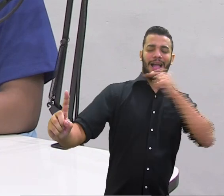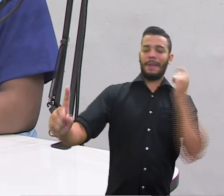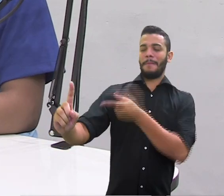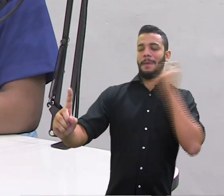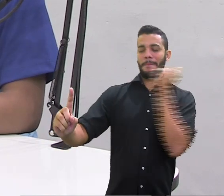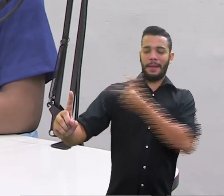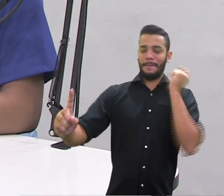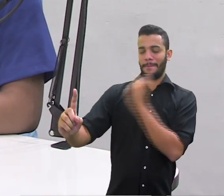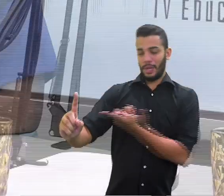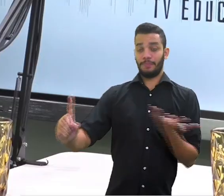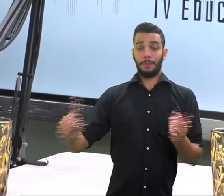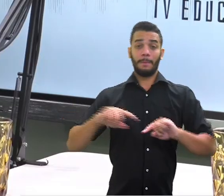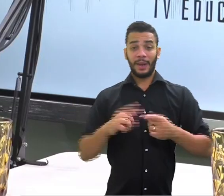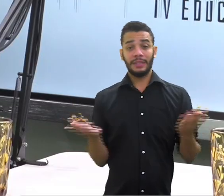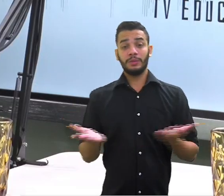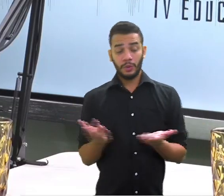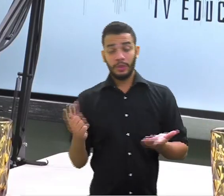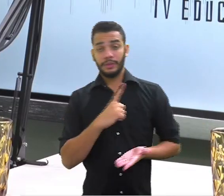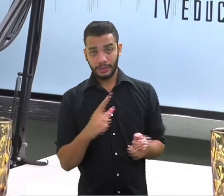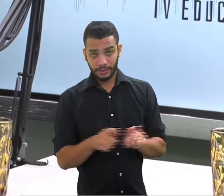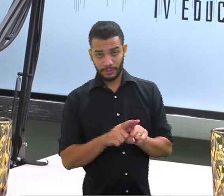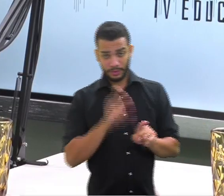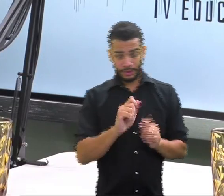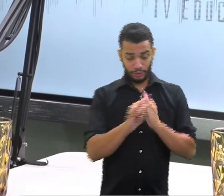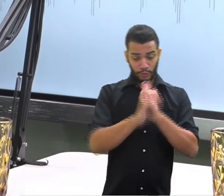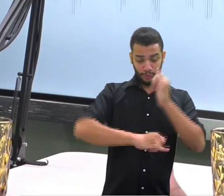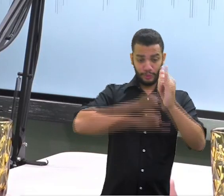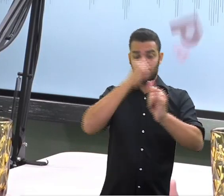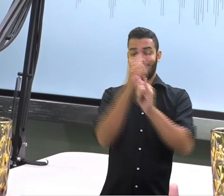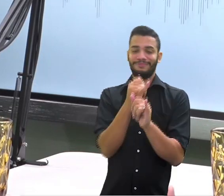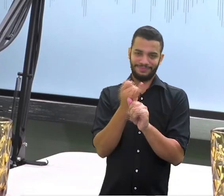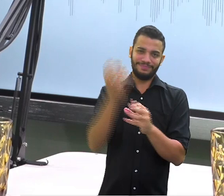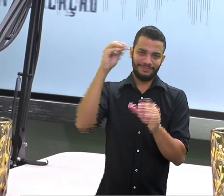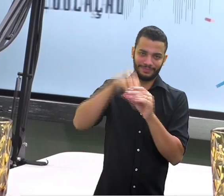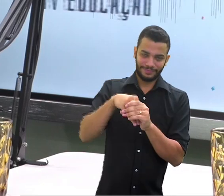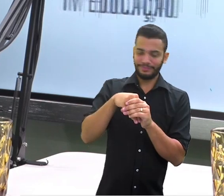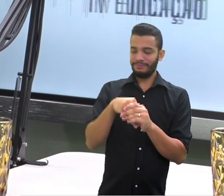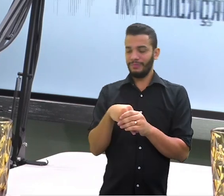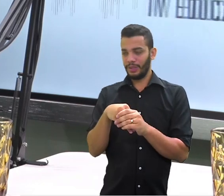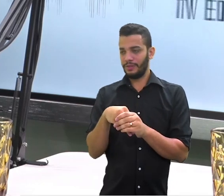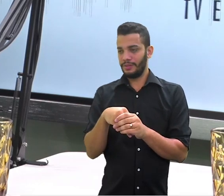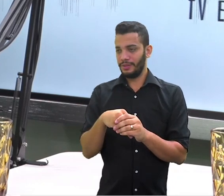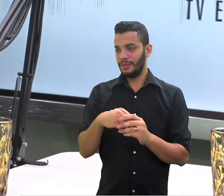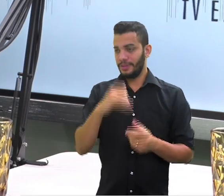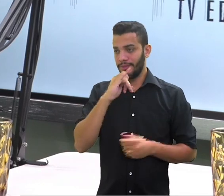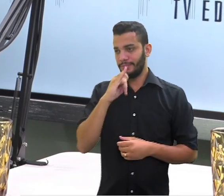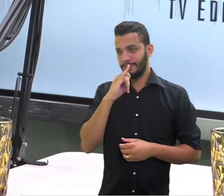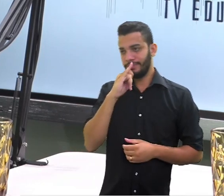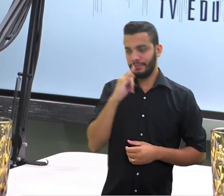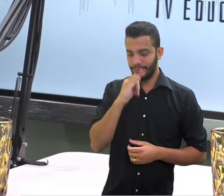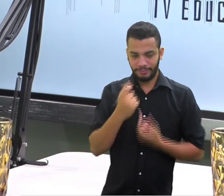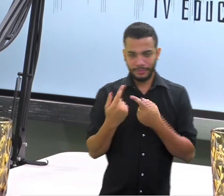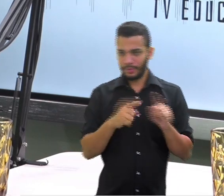Sim. que hoje todo mundo está conectado, né, cara? Eu costumo falar que você tem que trabalhar com aqueles alunos que não cometem. Eu sempre